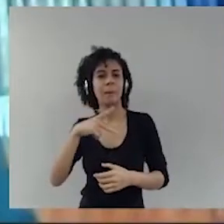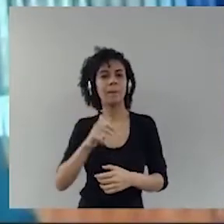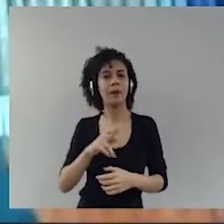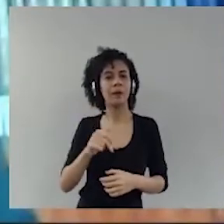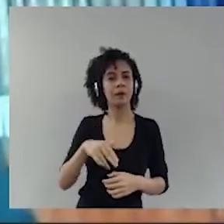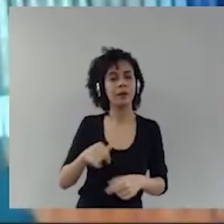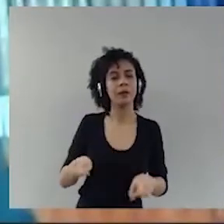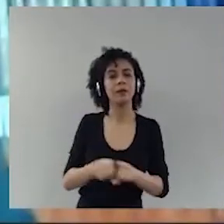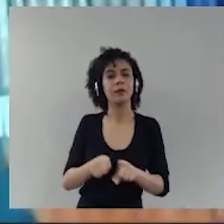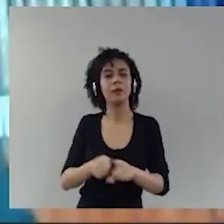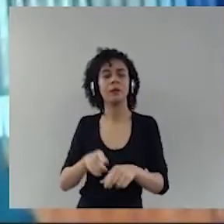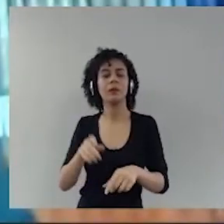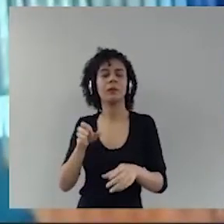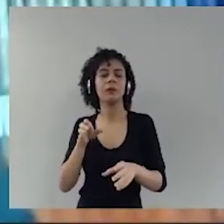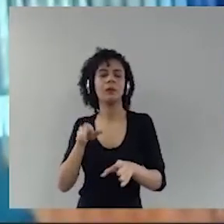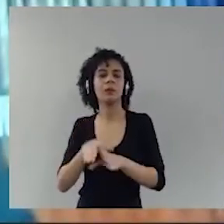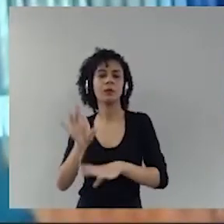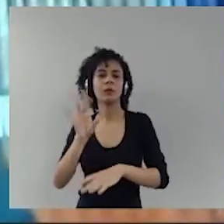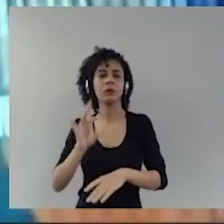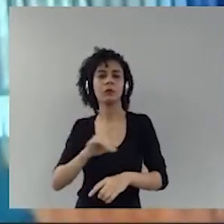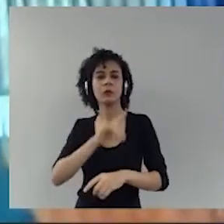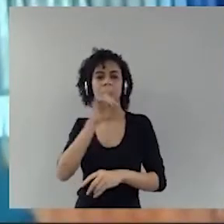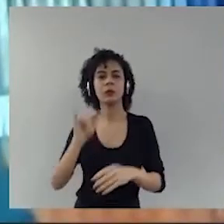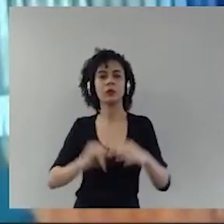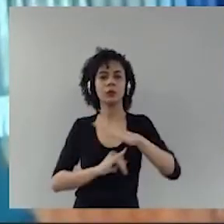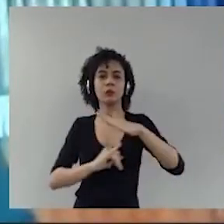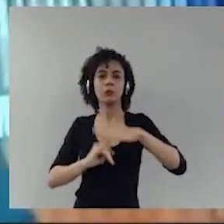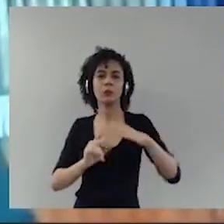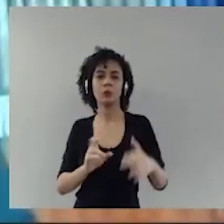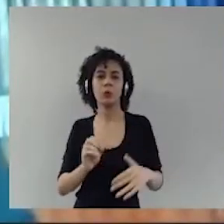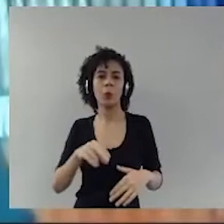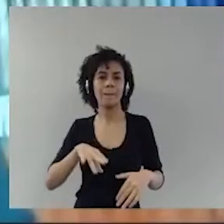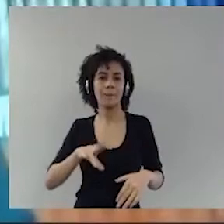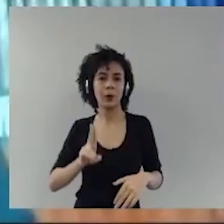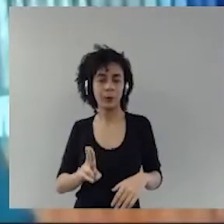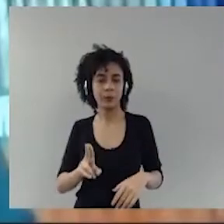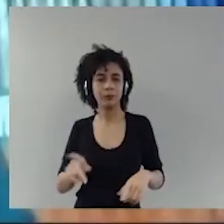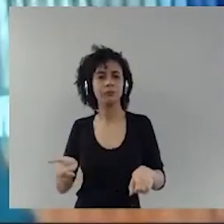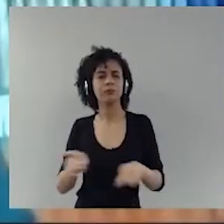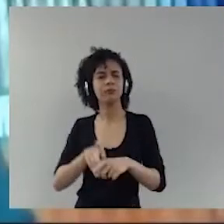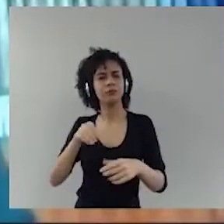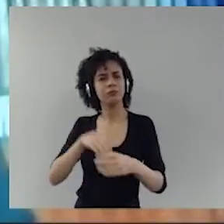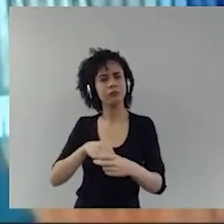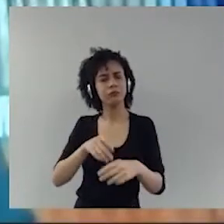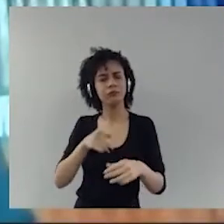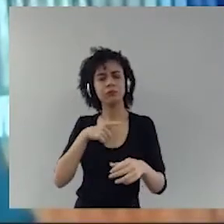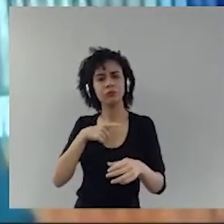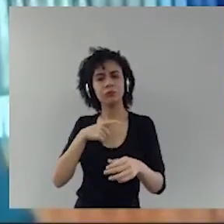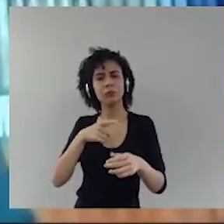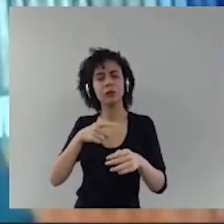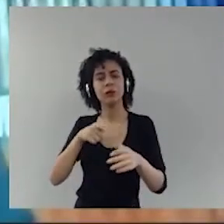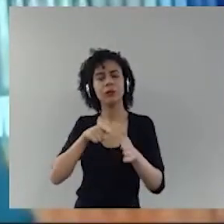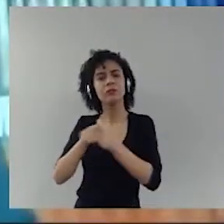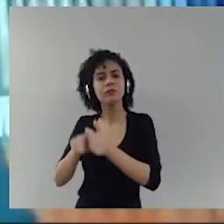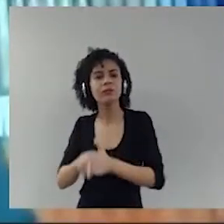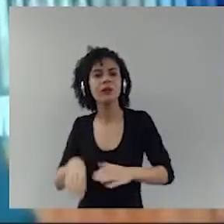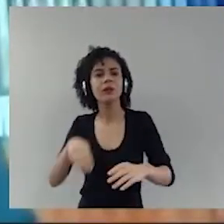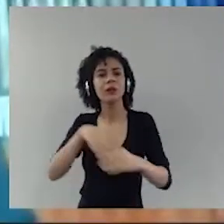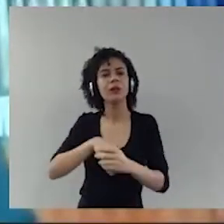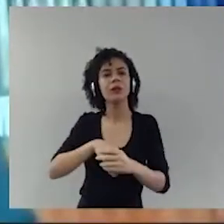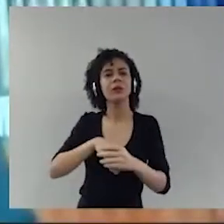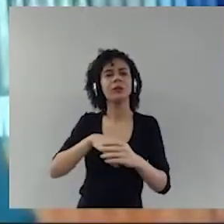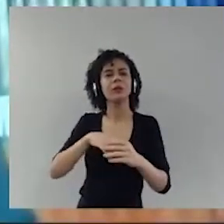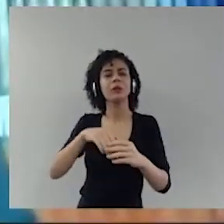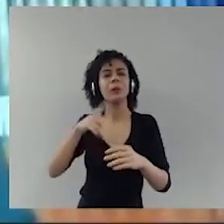e do conselho científico do instituto romeu felipe bacellar da câmara de arbitragem e mediação do paraná